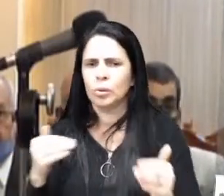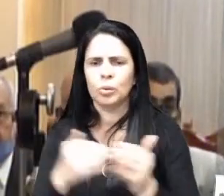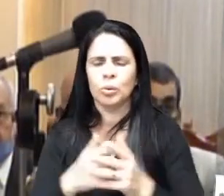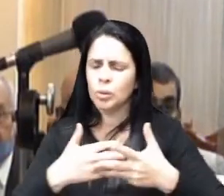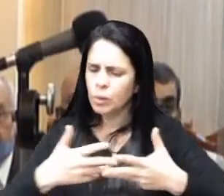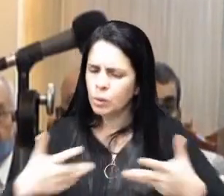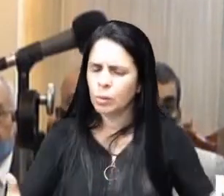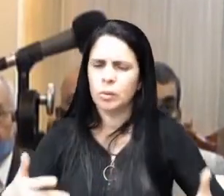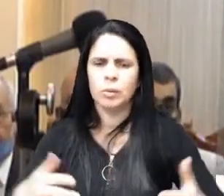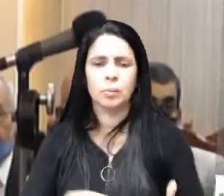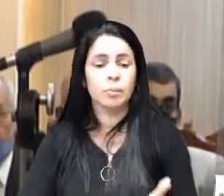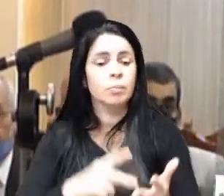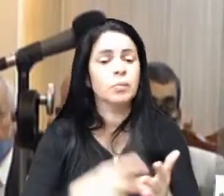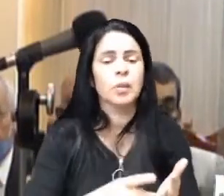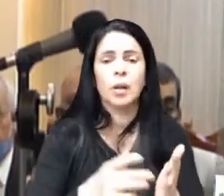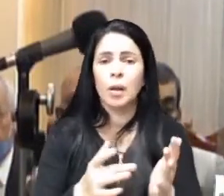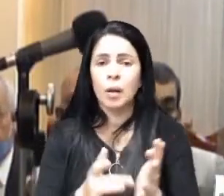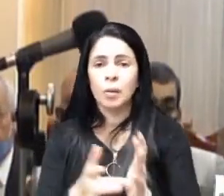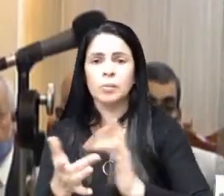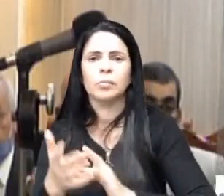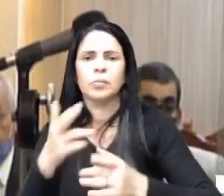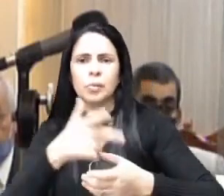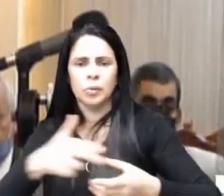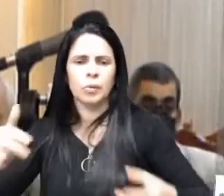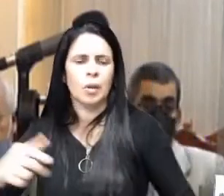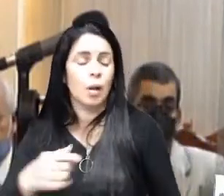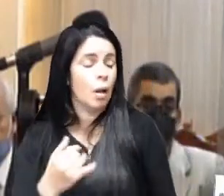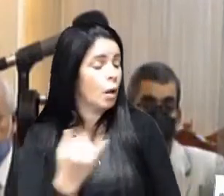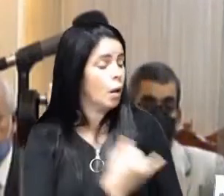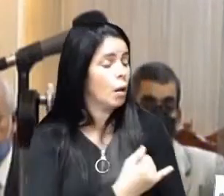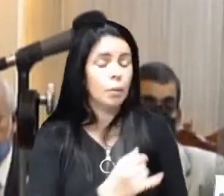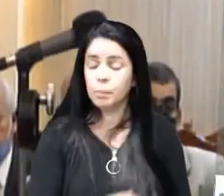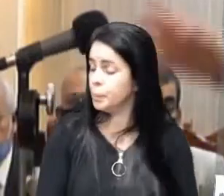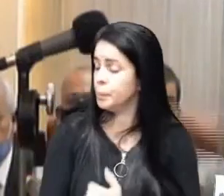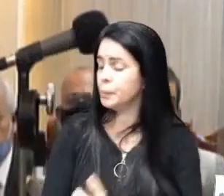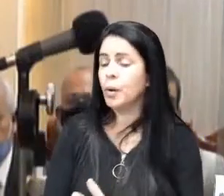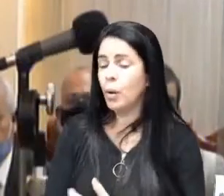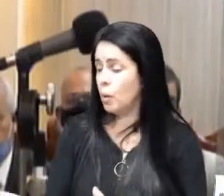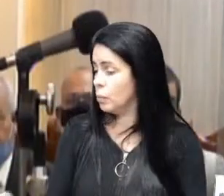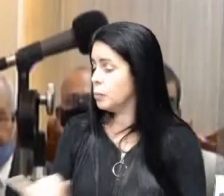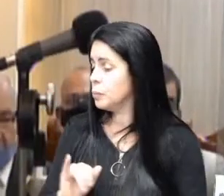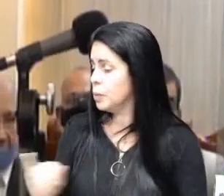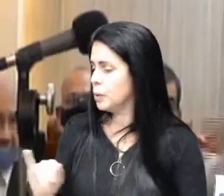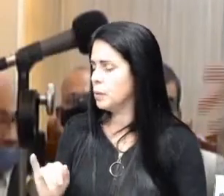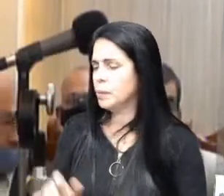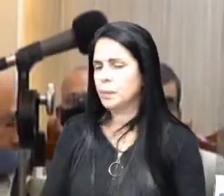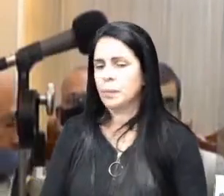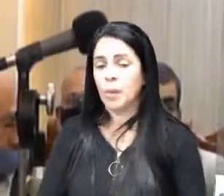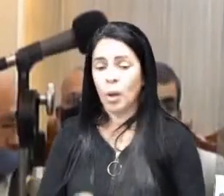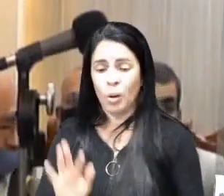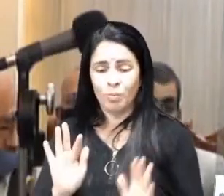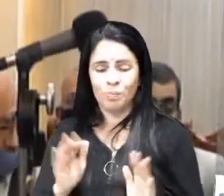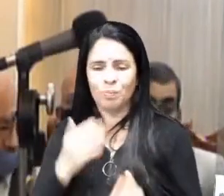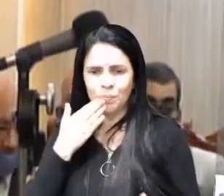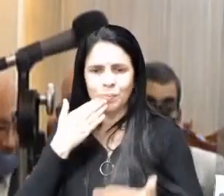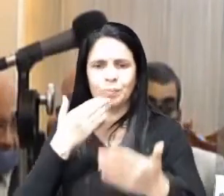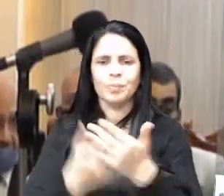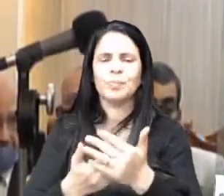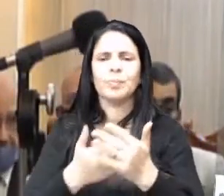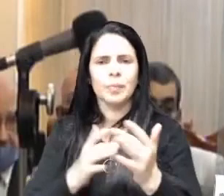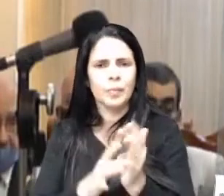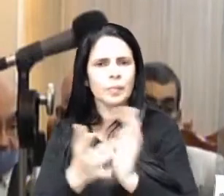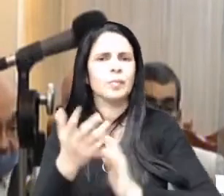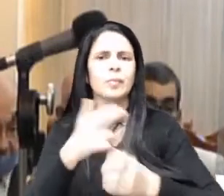o fim de todas as coisas. Diga para quem está perto de você aí, o fim já chegou. Futuro já